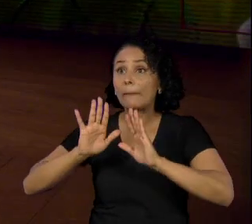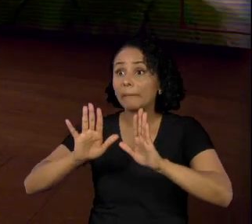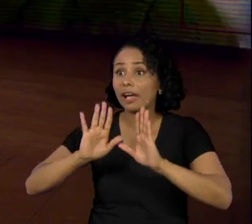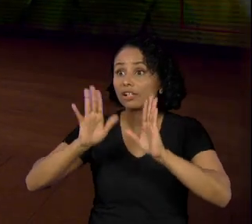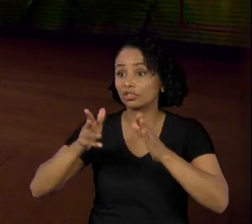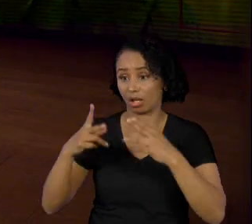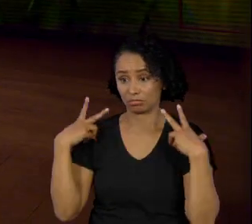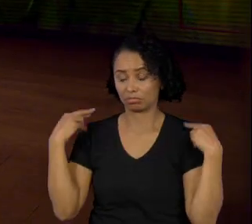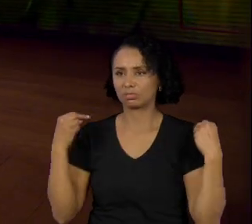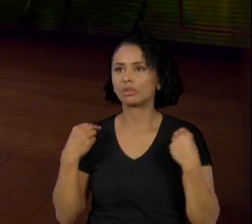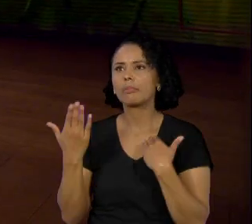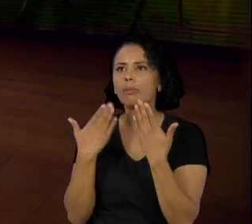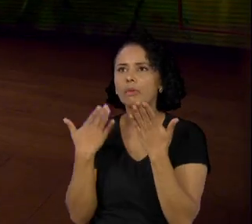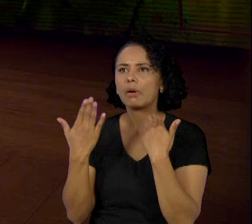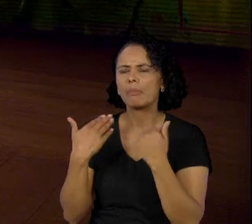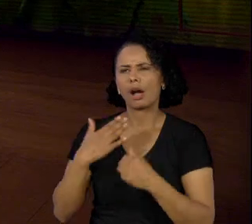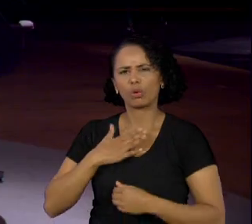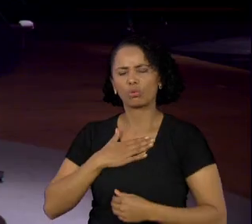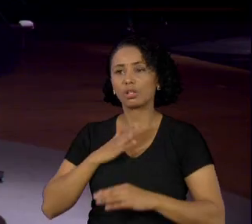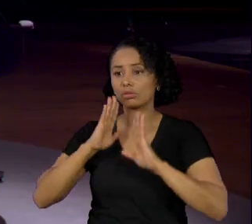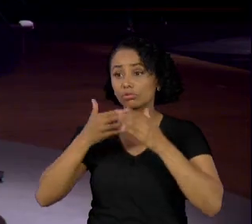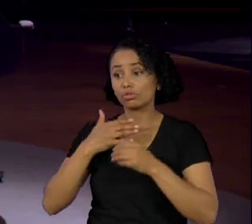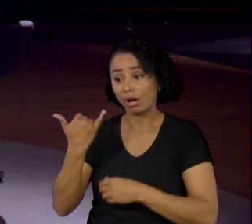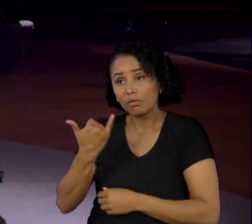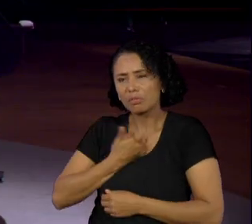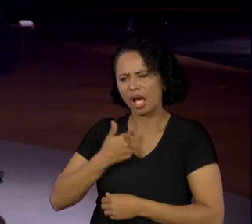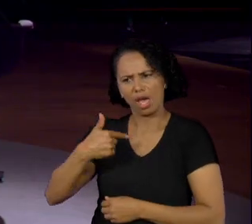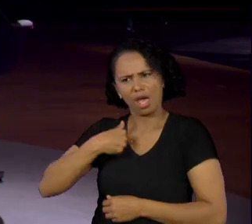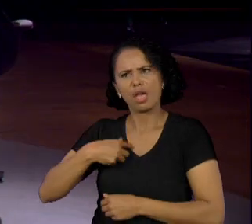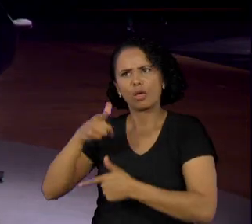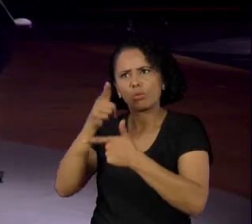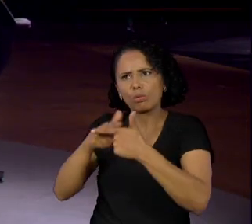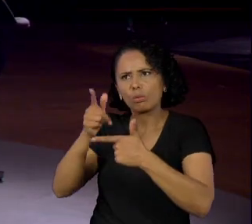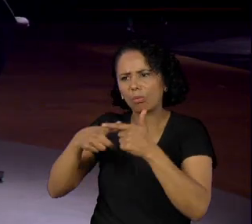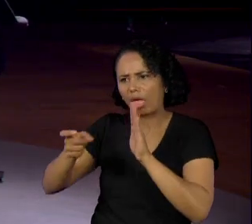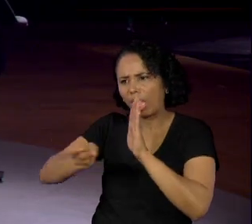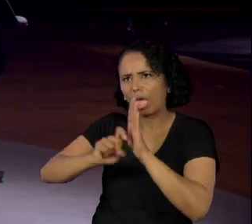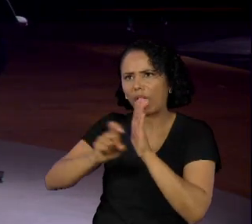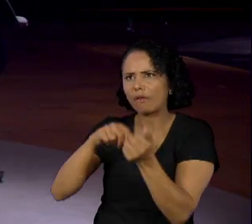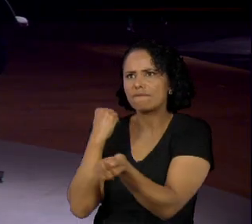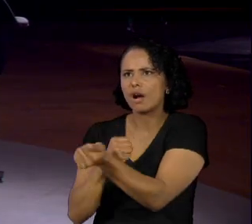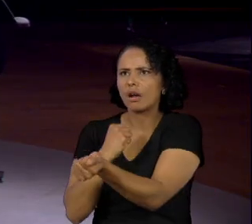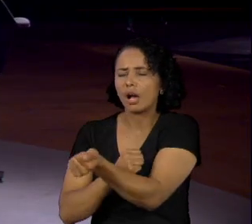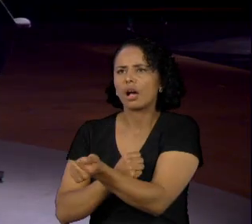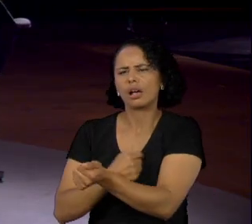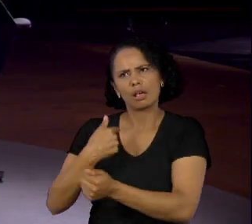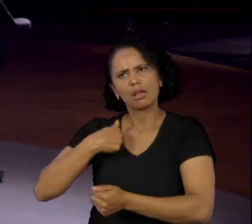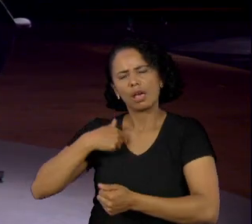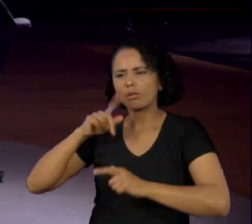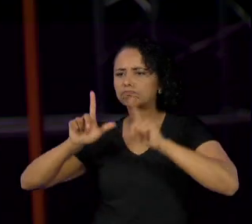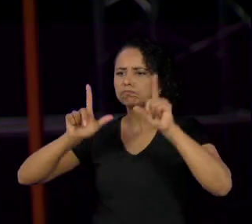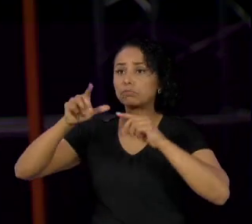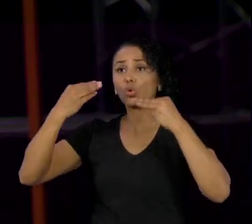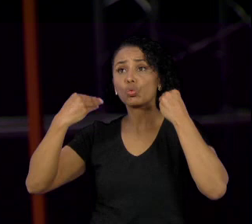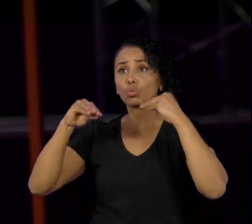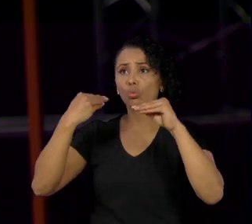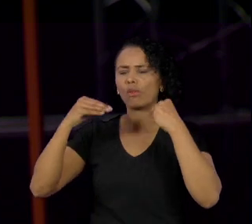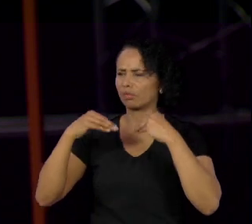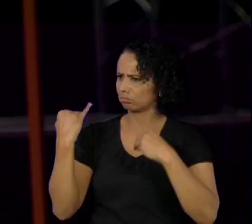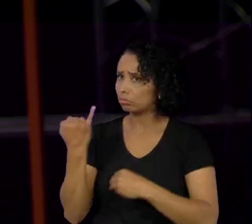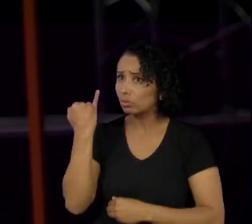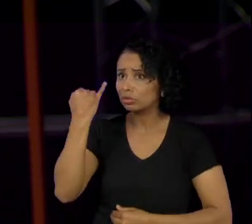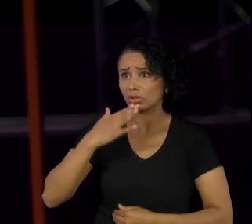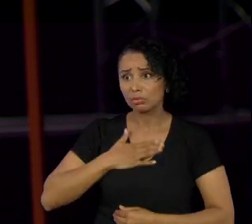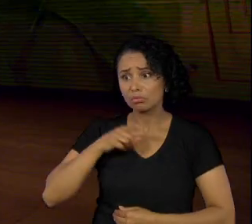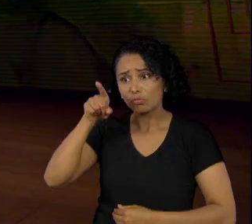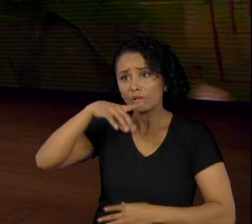começou a conversar e falou: olha, eu tive um problema de dependência química e eu lembro que eu assisti a novela e para mim foi muito importante esse